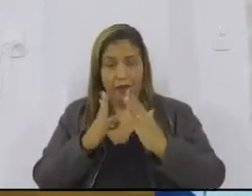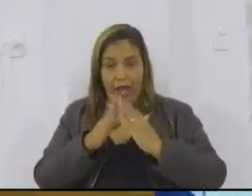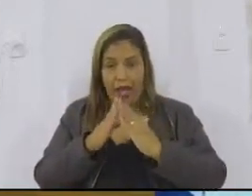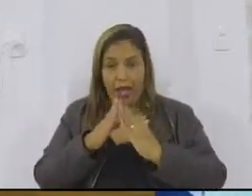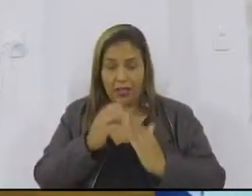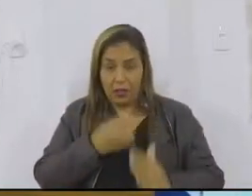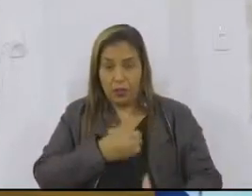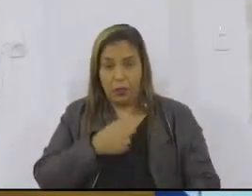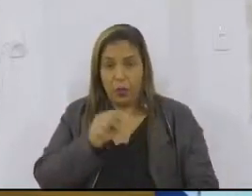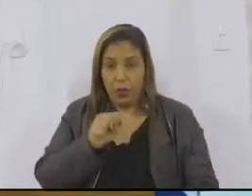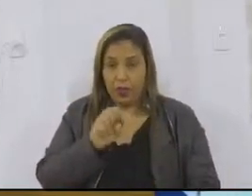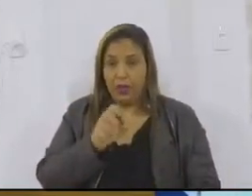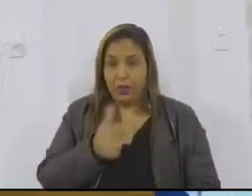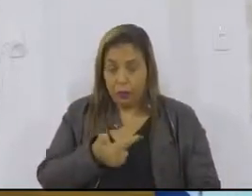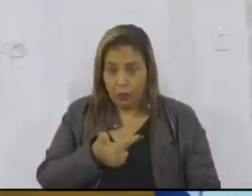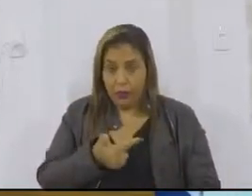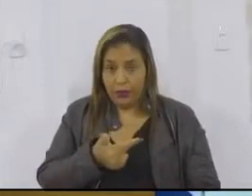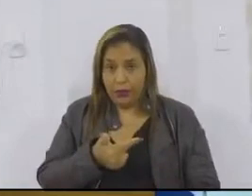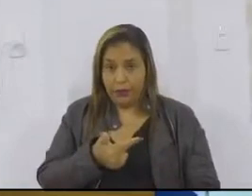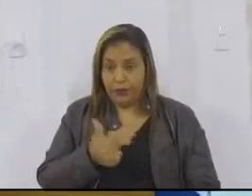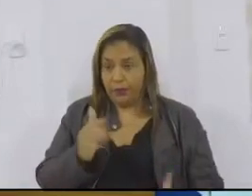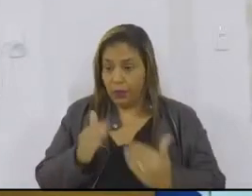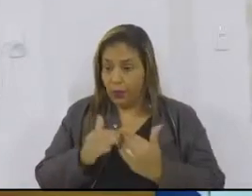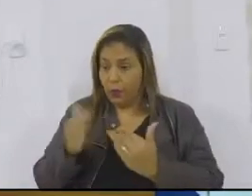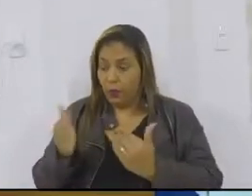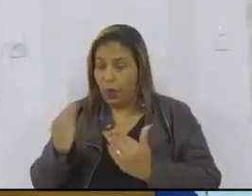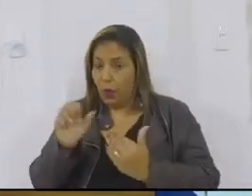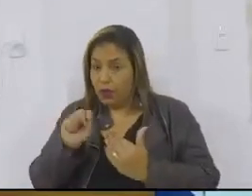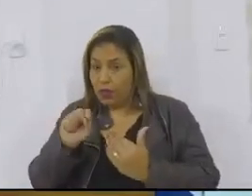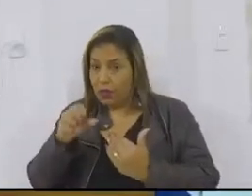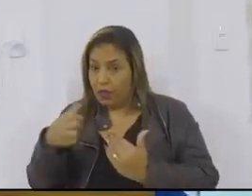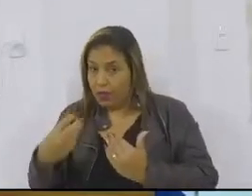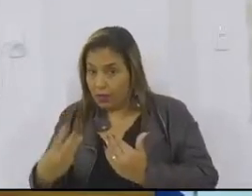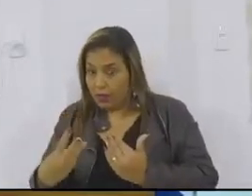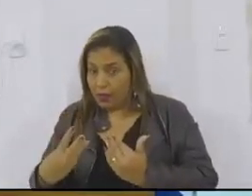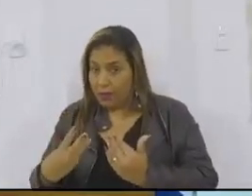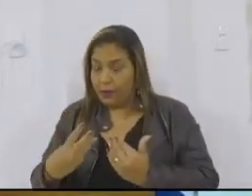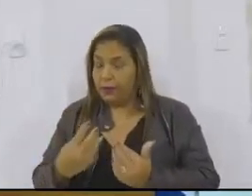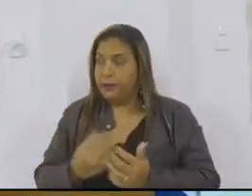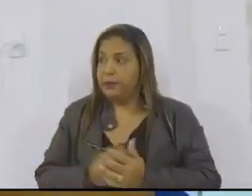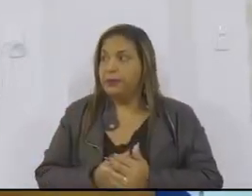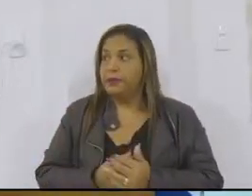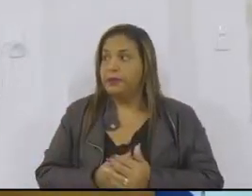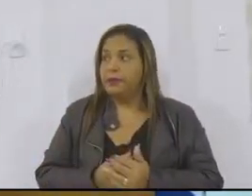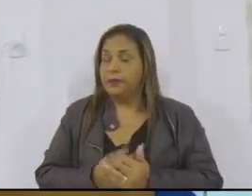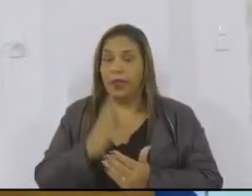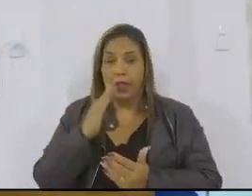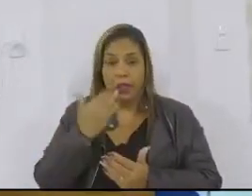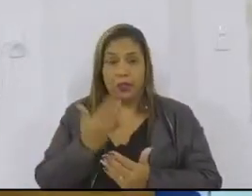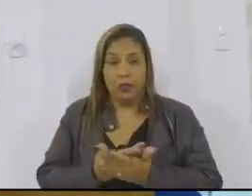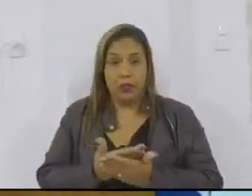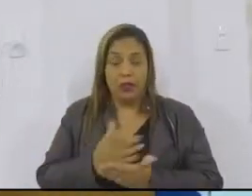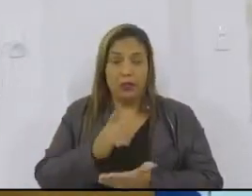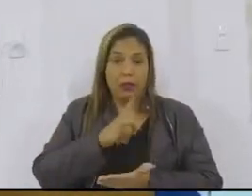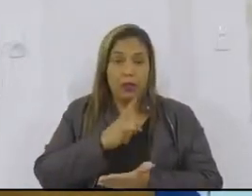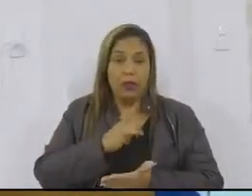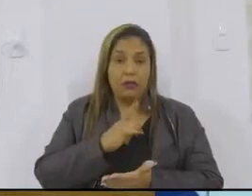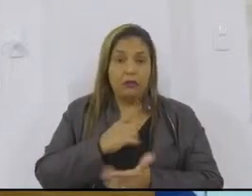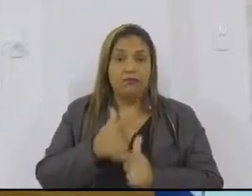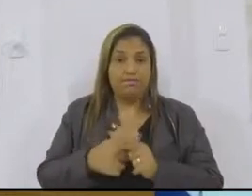82 e, consequentemente, do outro lado, 83, presidente, acredito que deva ser uma rede de manilha que passe